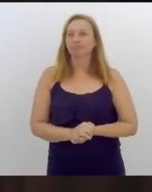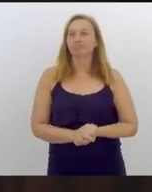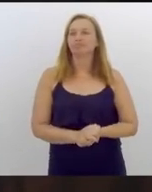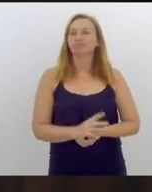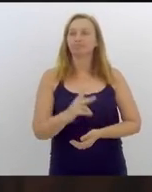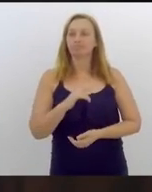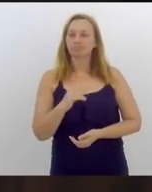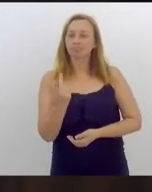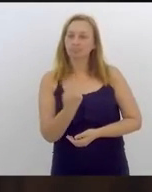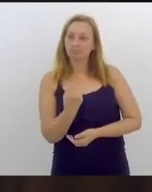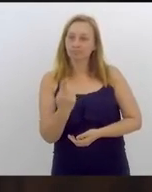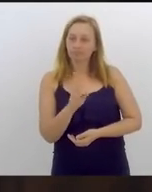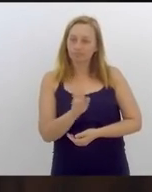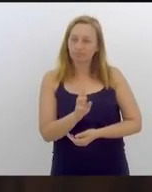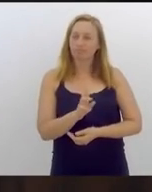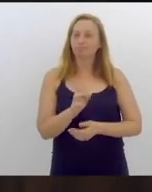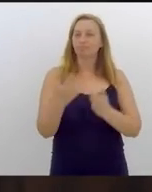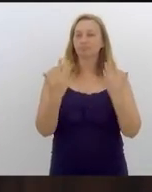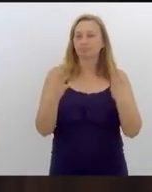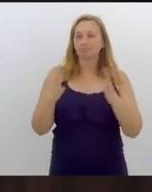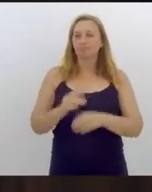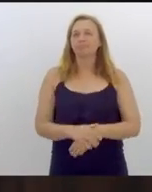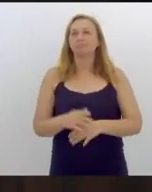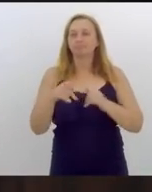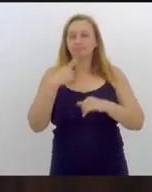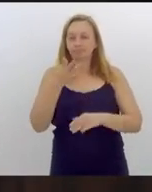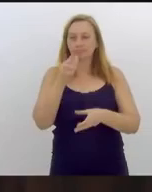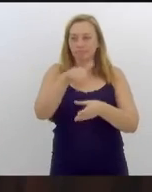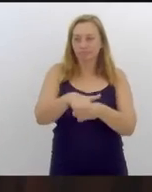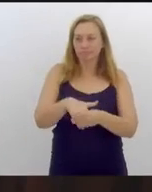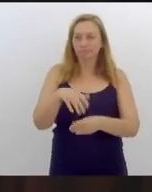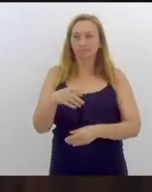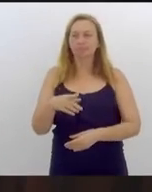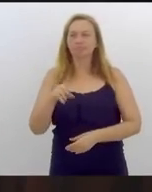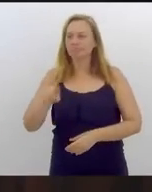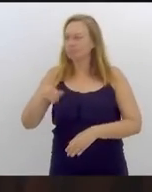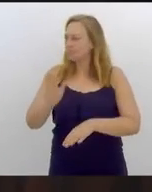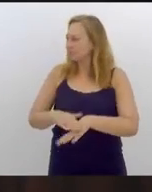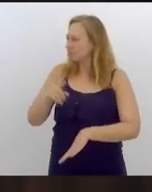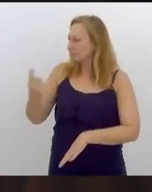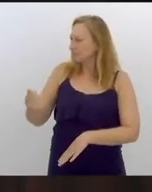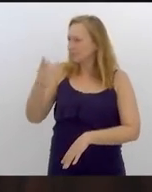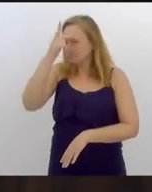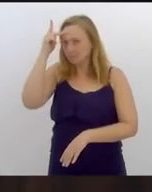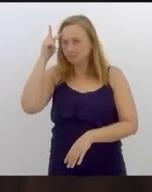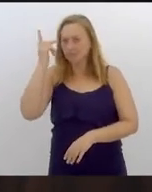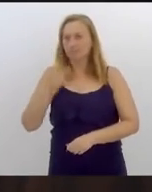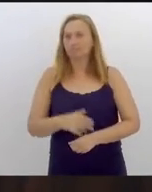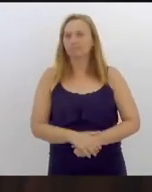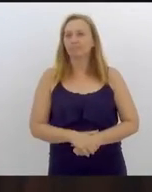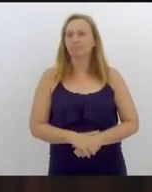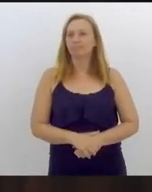seu próprio nome parabéns para declaração de voto tinha mais alguém que tinha pedido